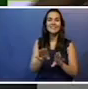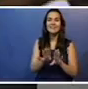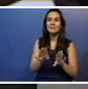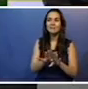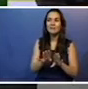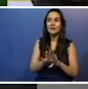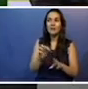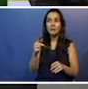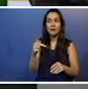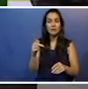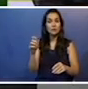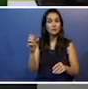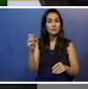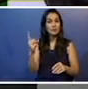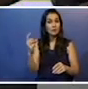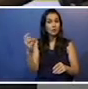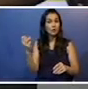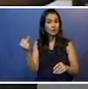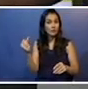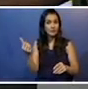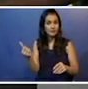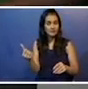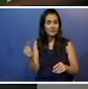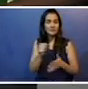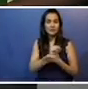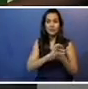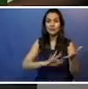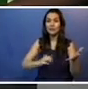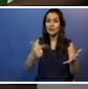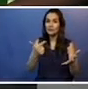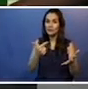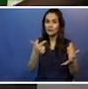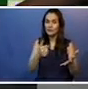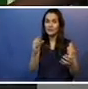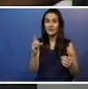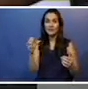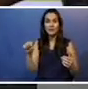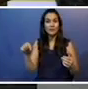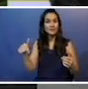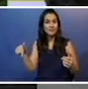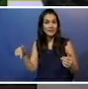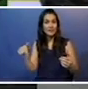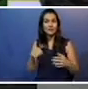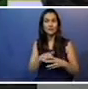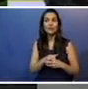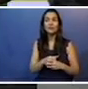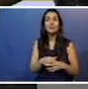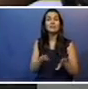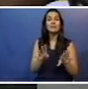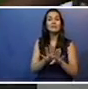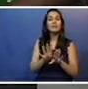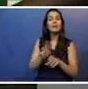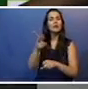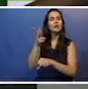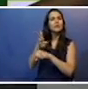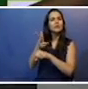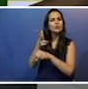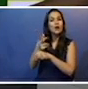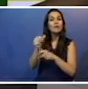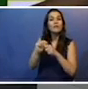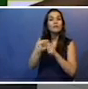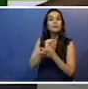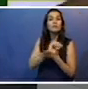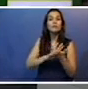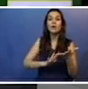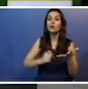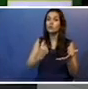196, atividade 2, na página 197, e na videoaula nós faremos o